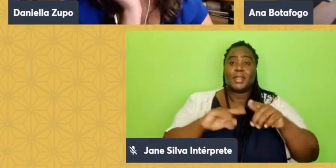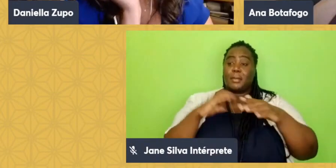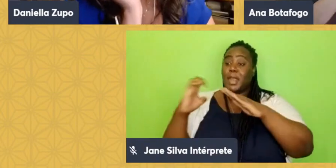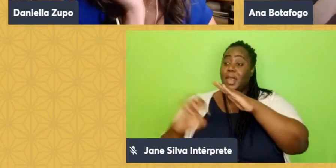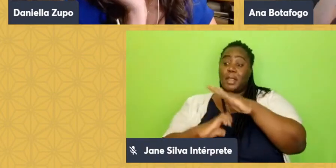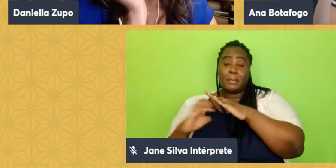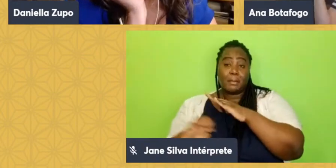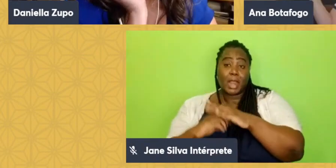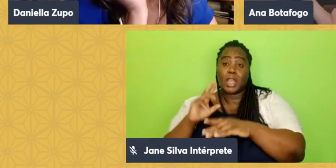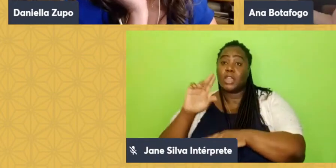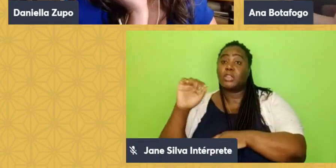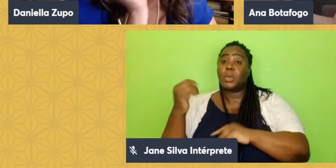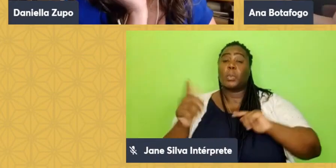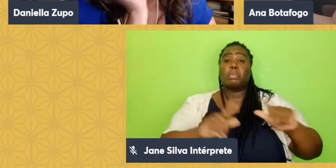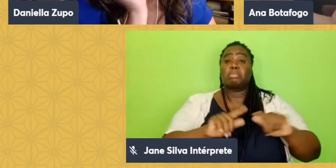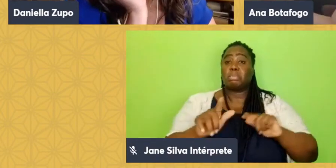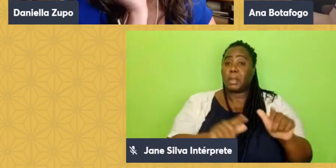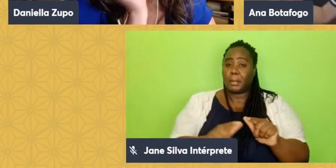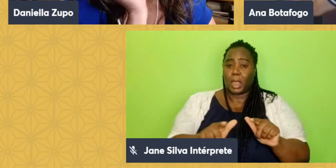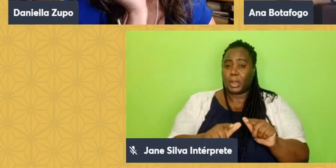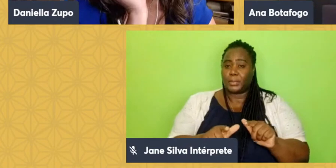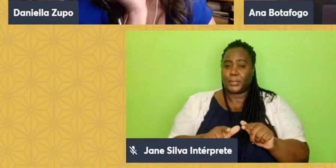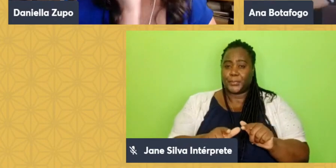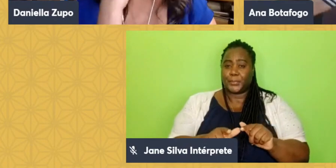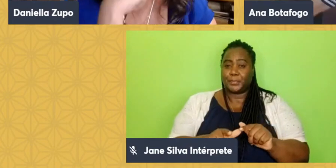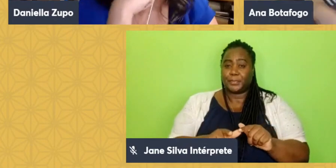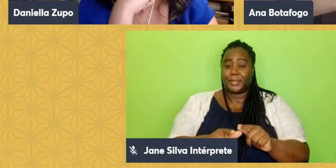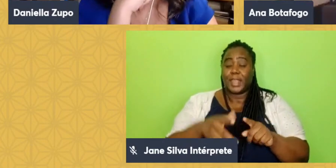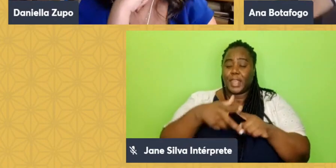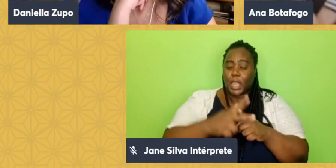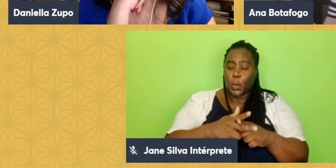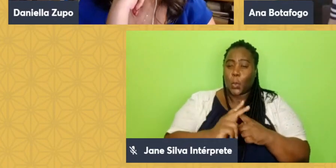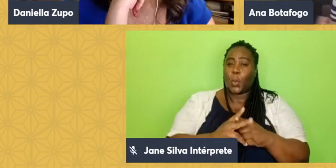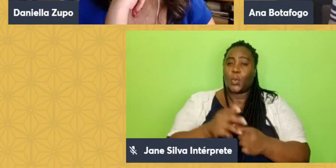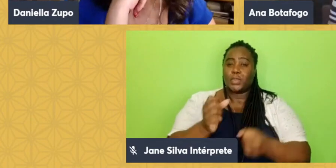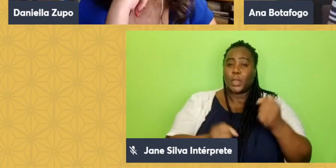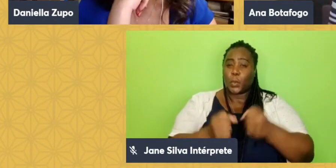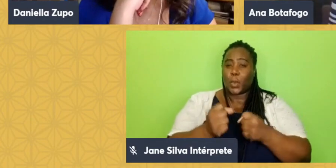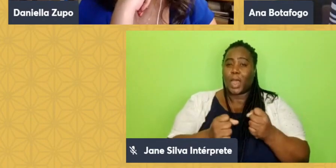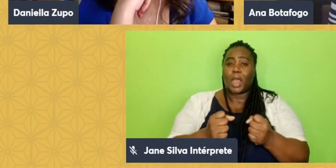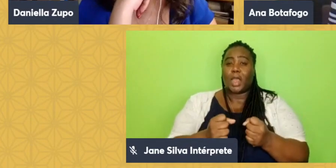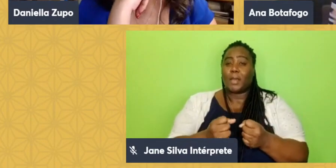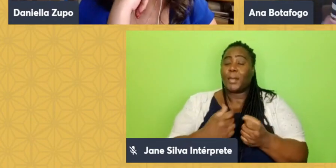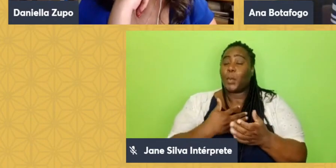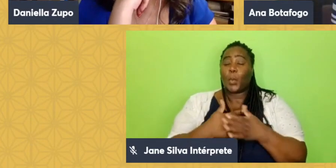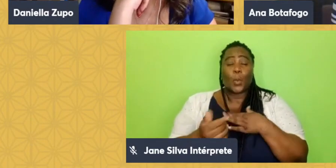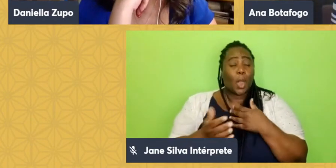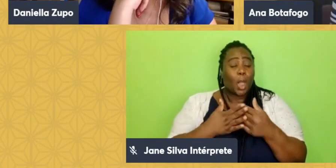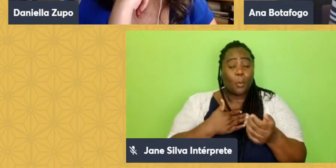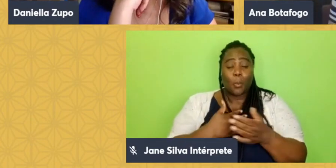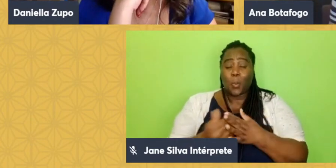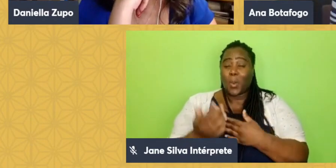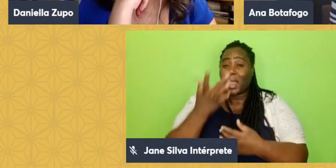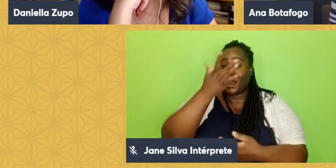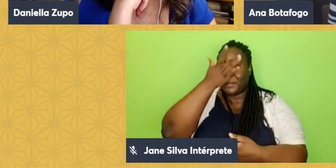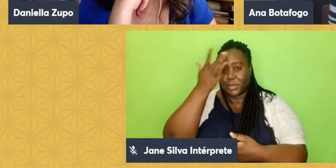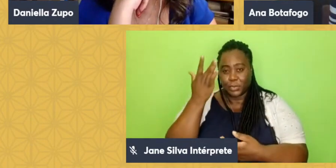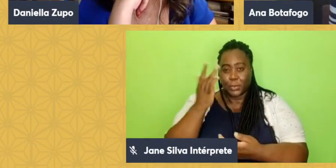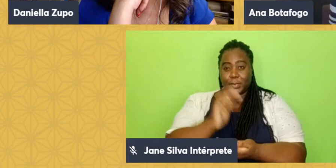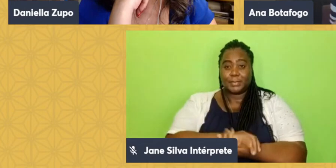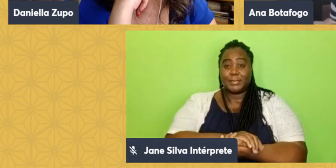fábrica o que trabalha é que eu confesso do carro mecânico seja lá quem for